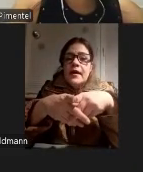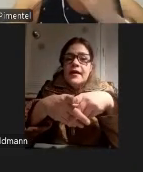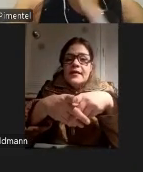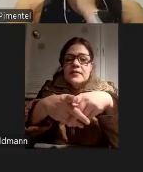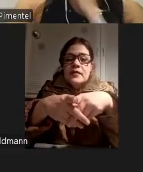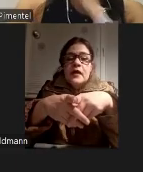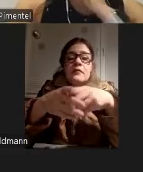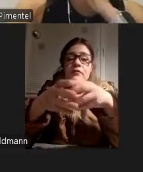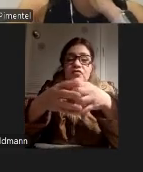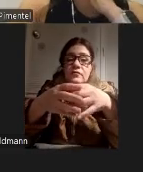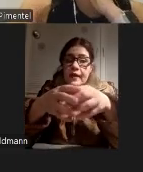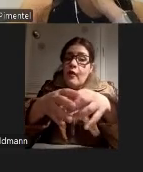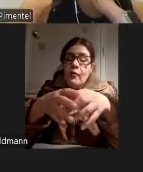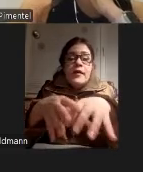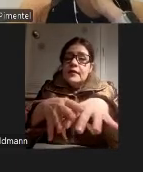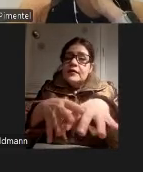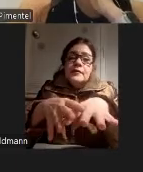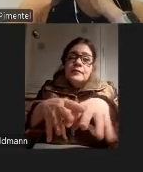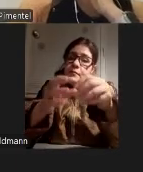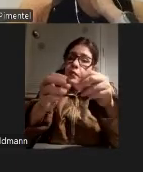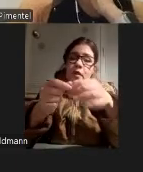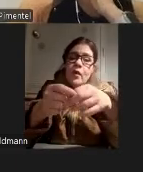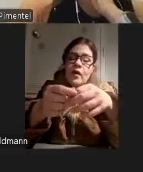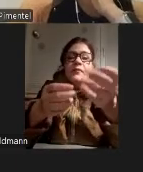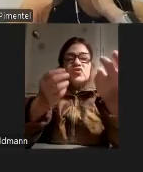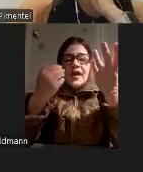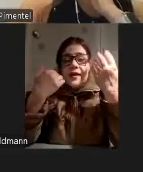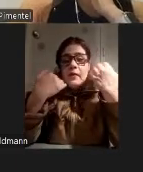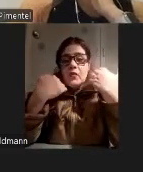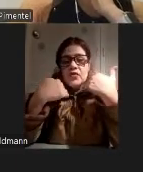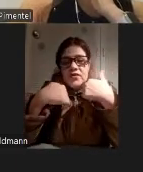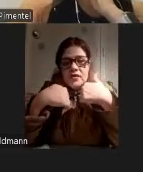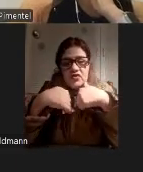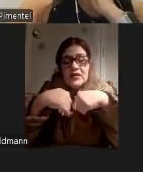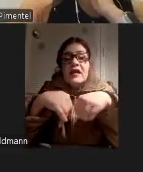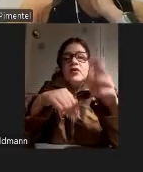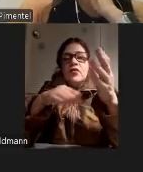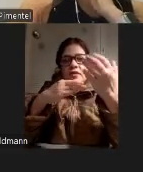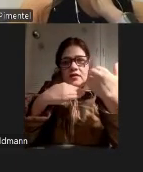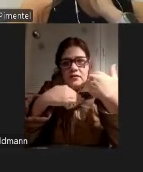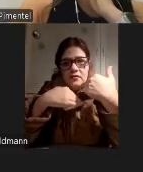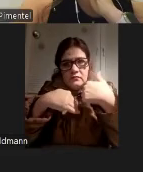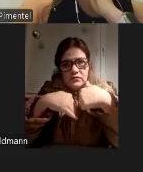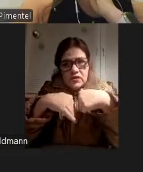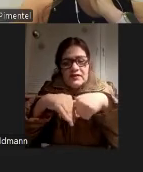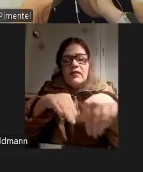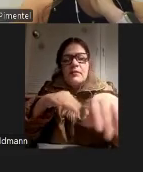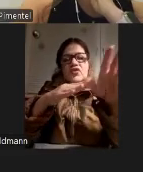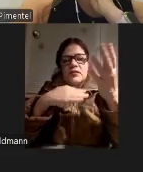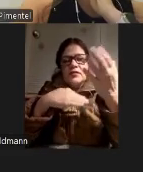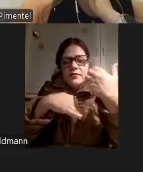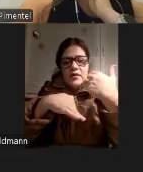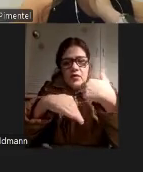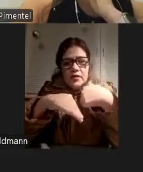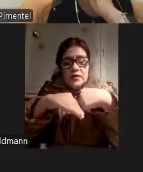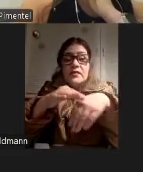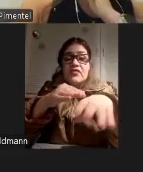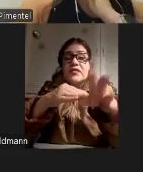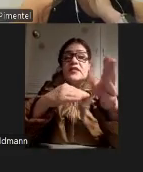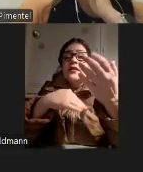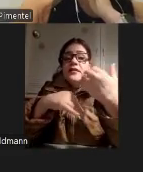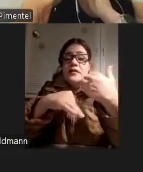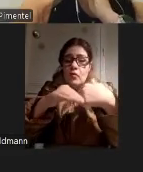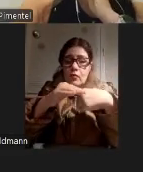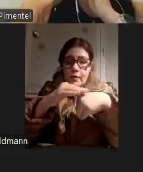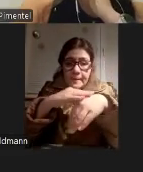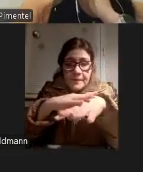quando aparece, realmente o hipocampo já era há muitos anos, já estava encolhido, já estava há bastante tempo encolhido, e